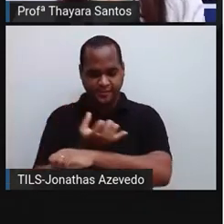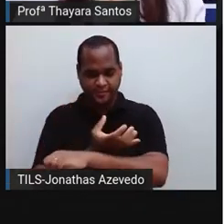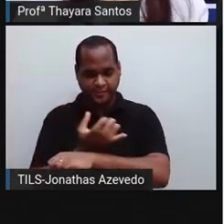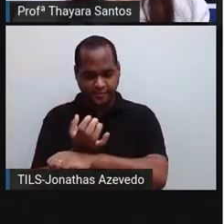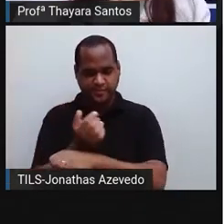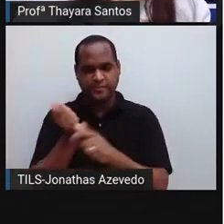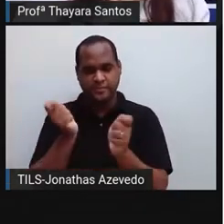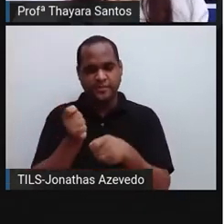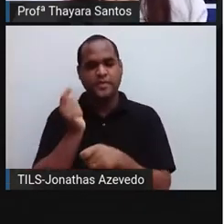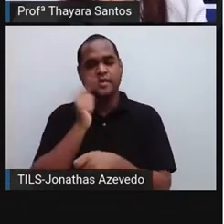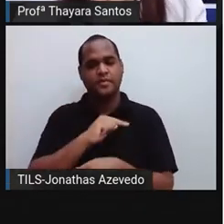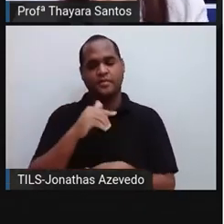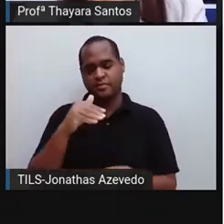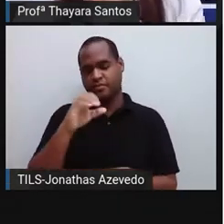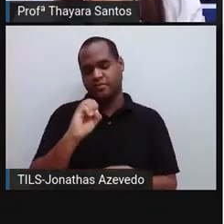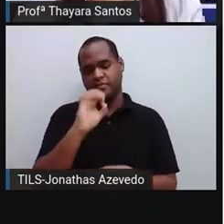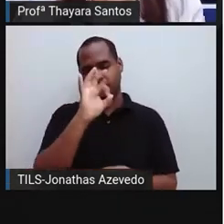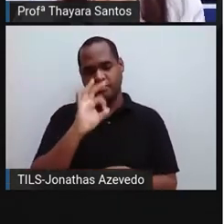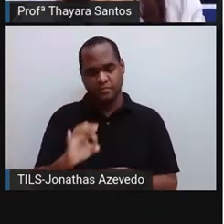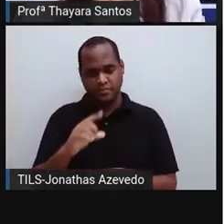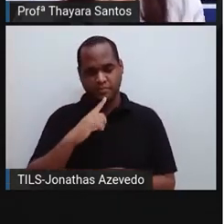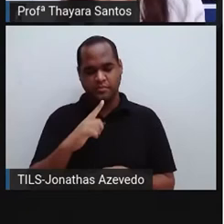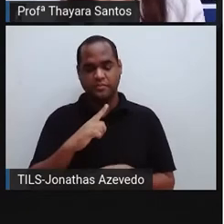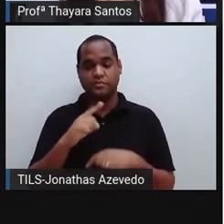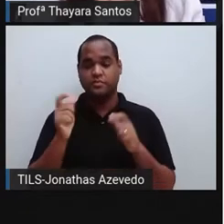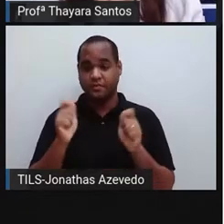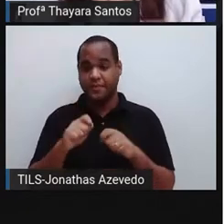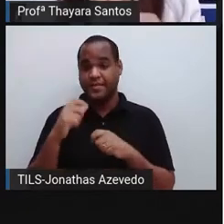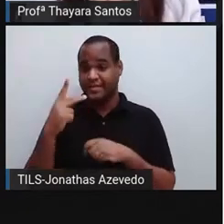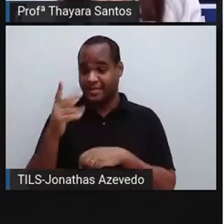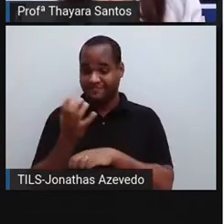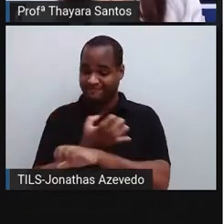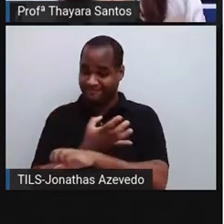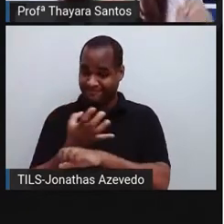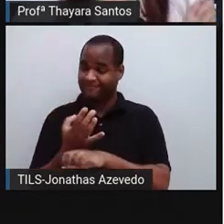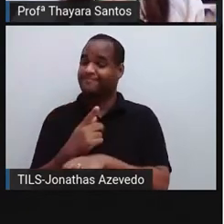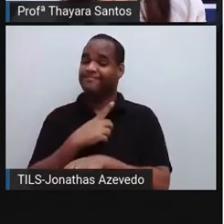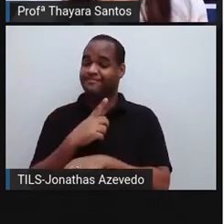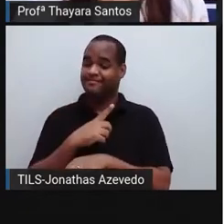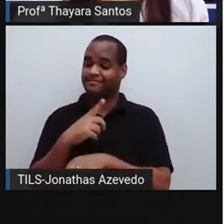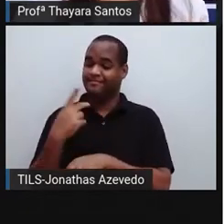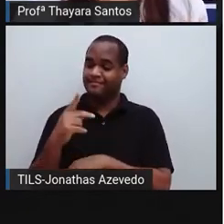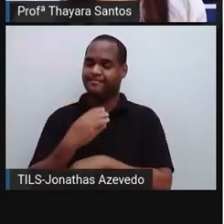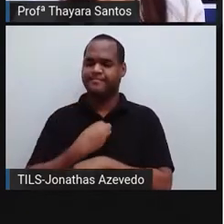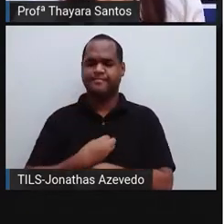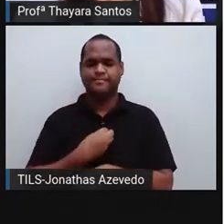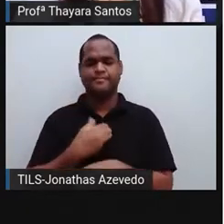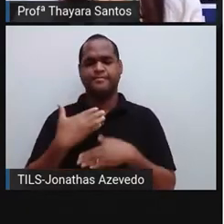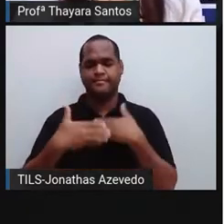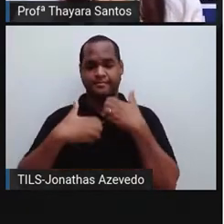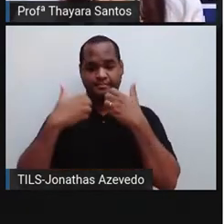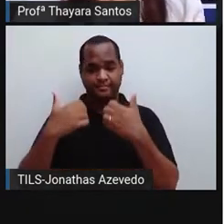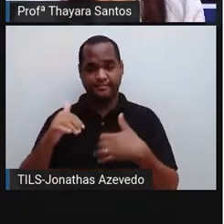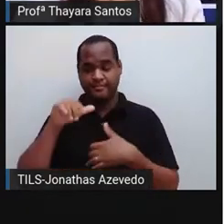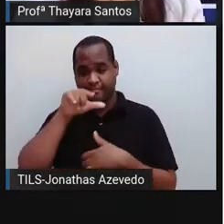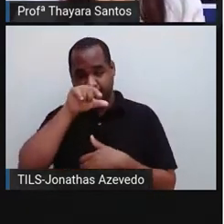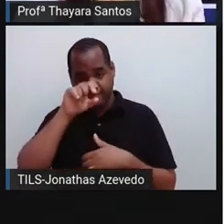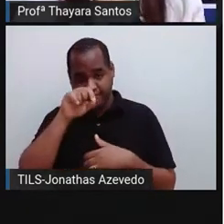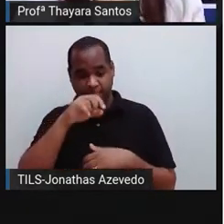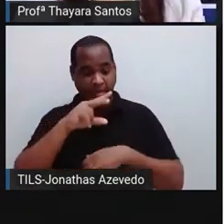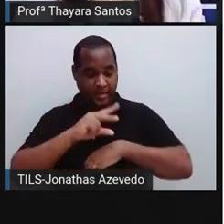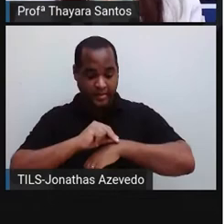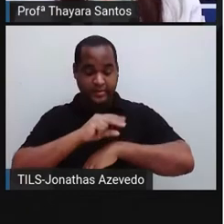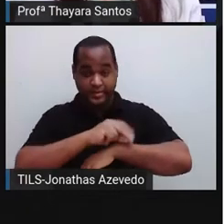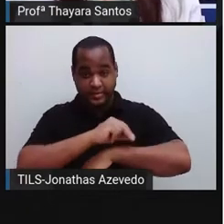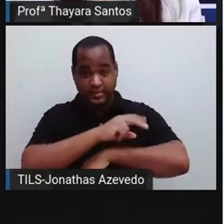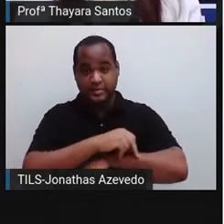absorver 10% da energia que estava naquela quantidade de grama que ele se alimentou. Quando o pássaro vai lá e se alimenta do gafanhoto,